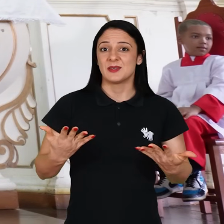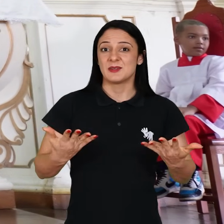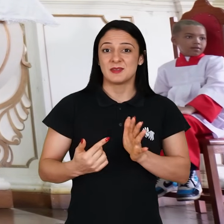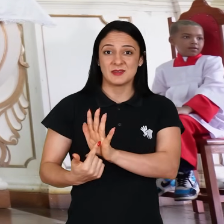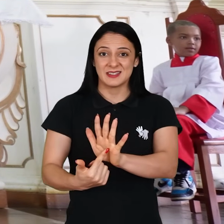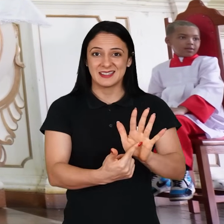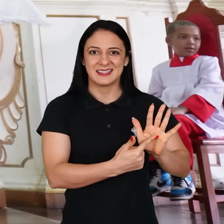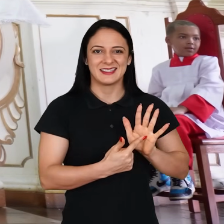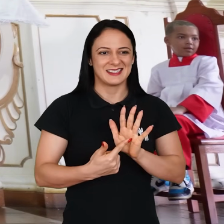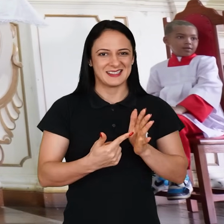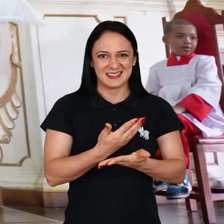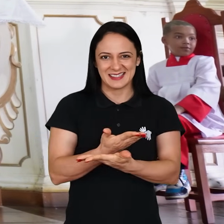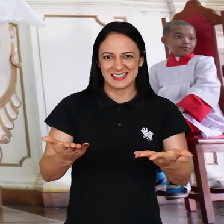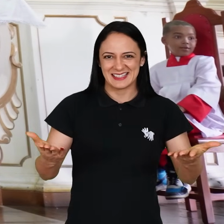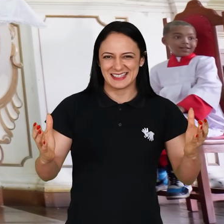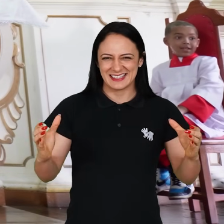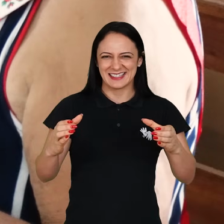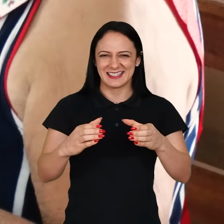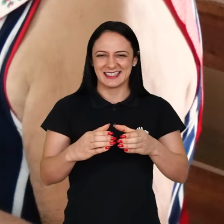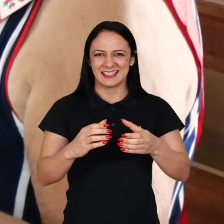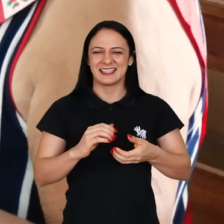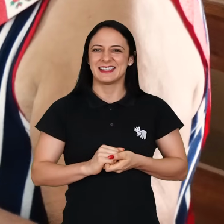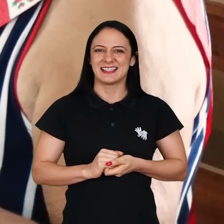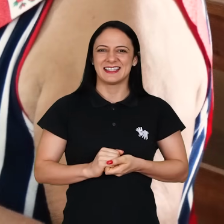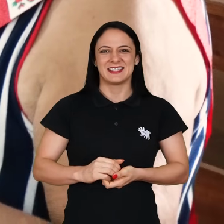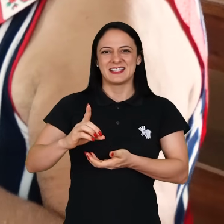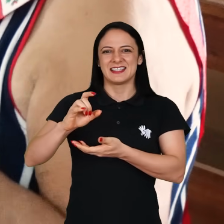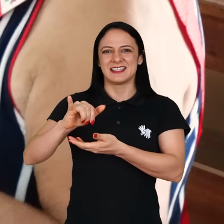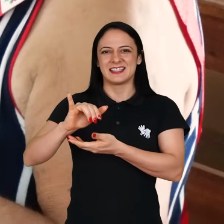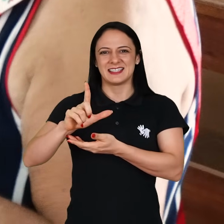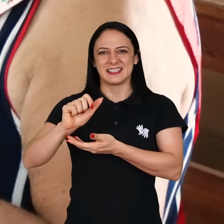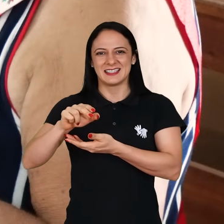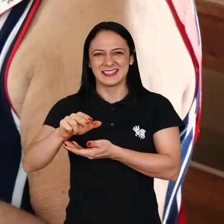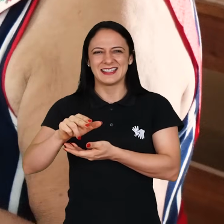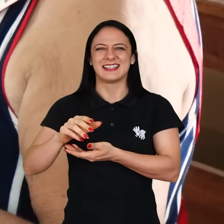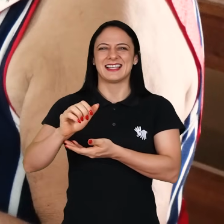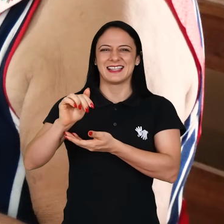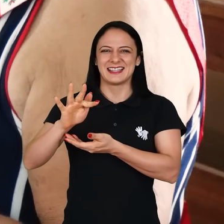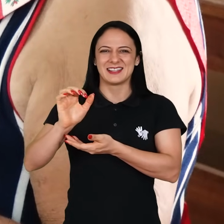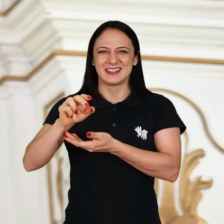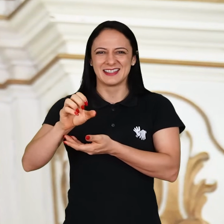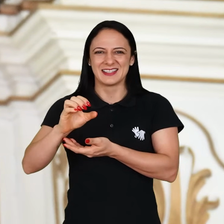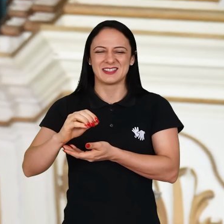Nós vamos apresentar para a comunidade o Dylan